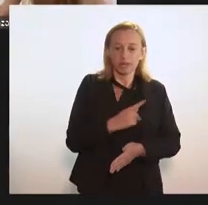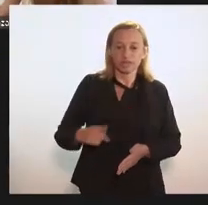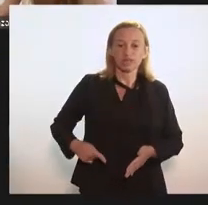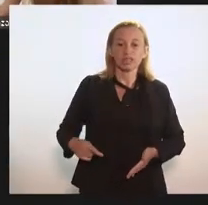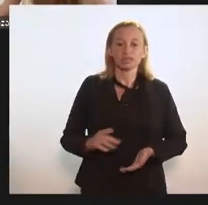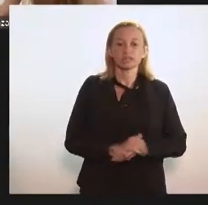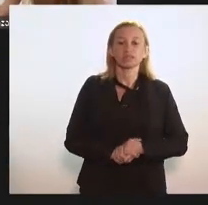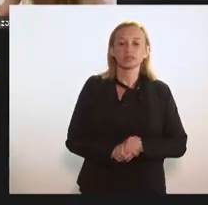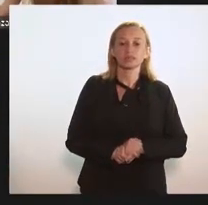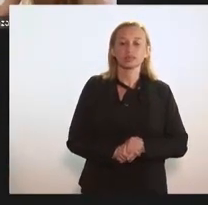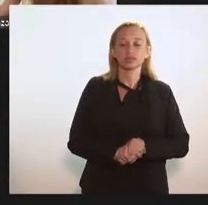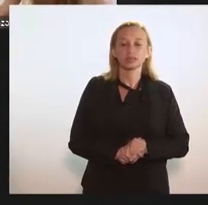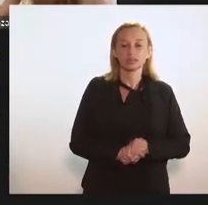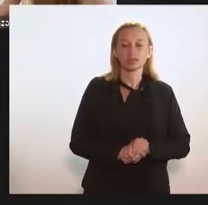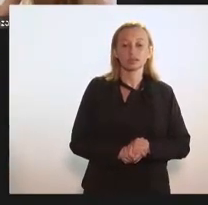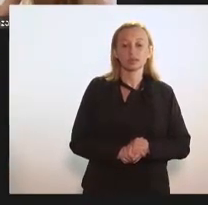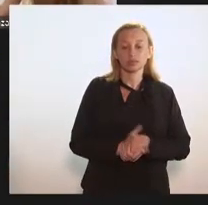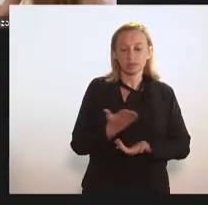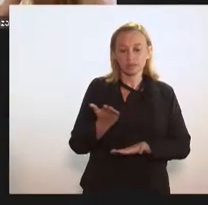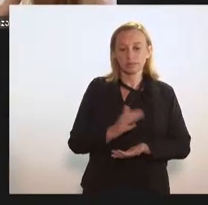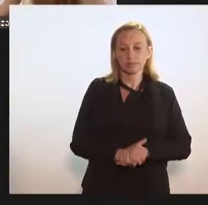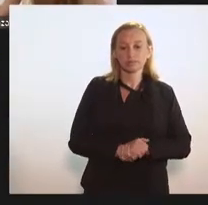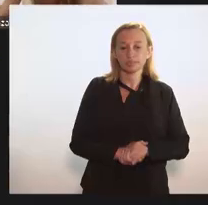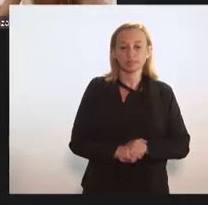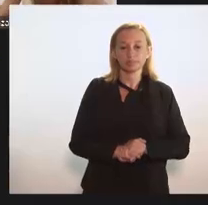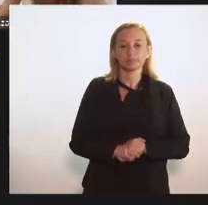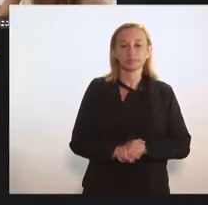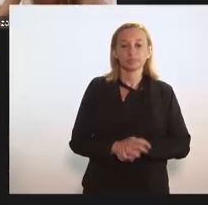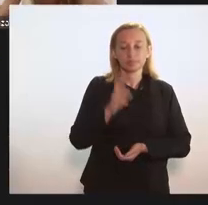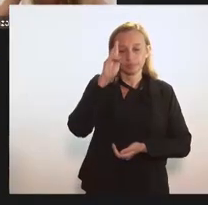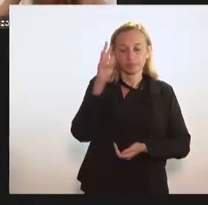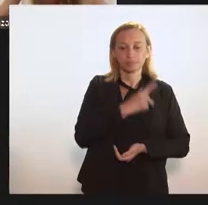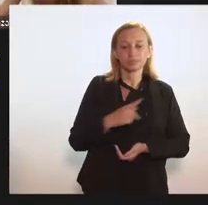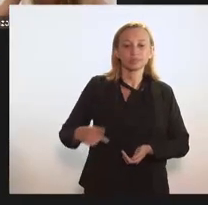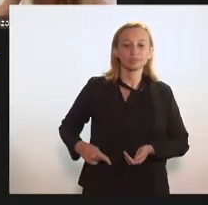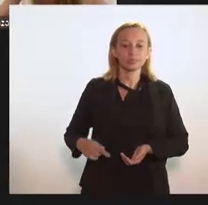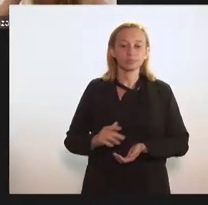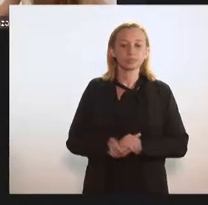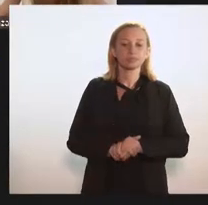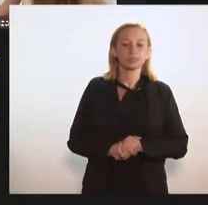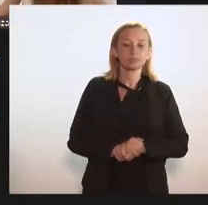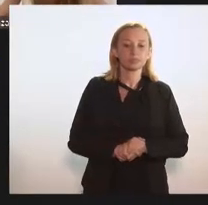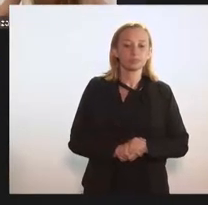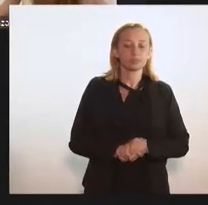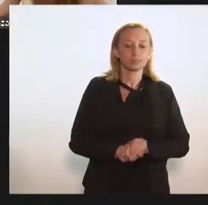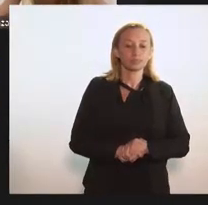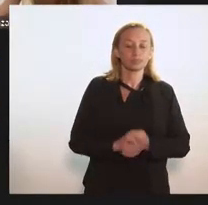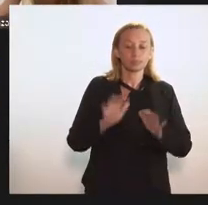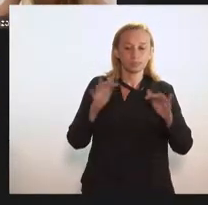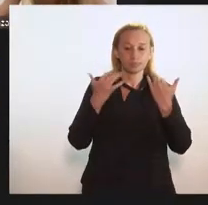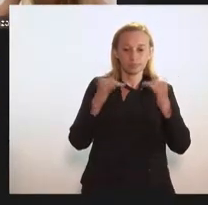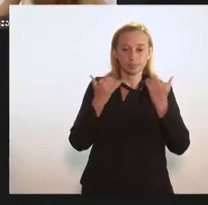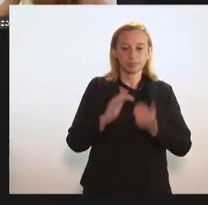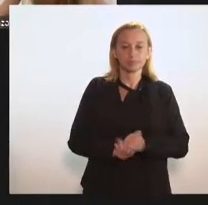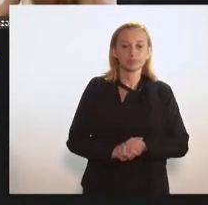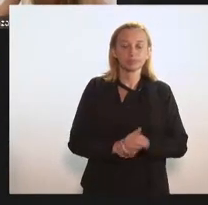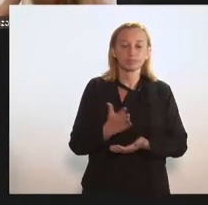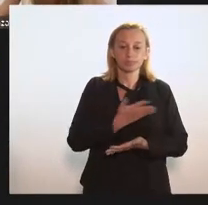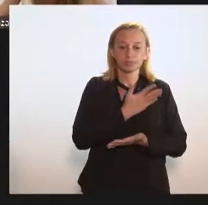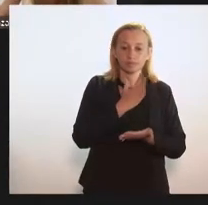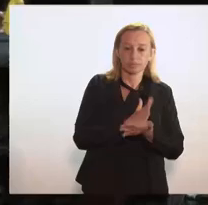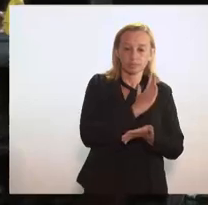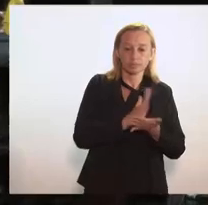é e vamos se ver o presidente não ser a ordem é para chamar a atenção de alguns